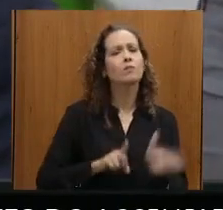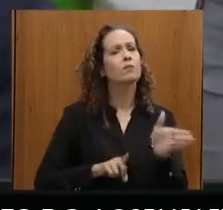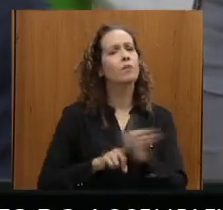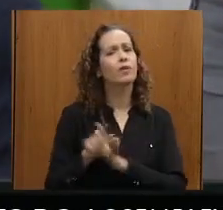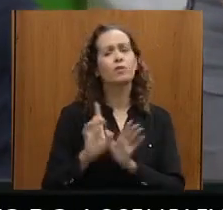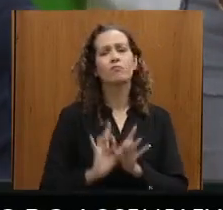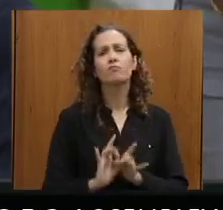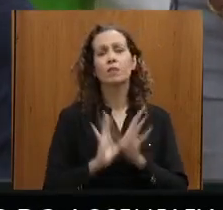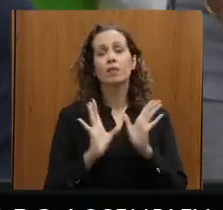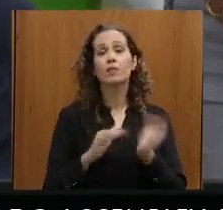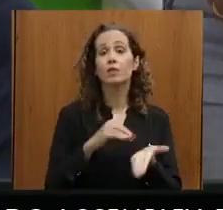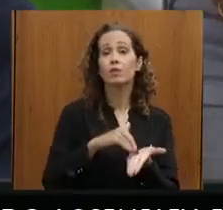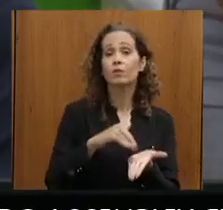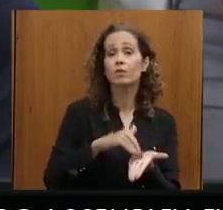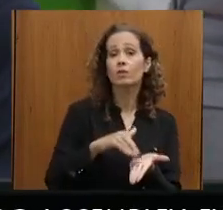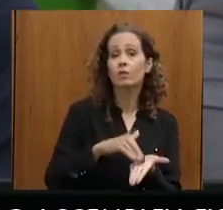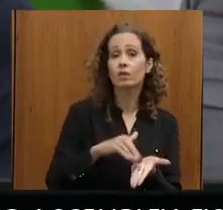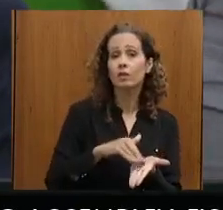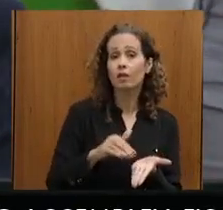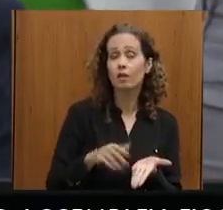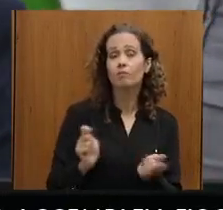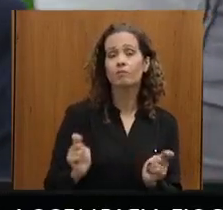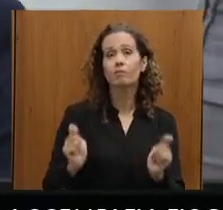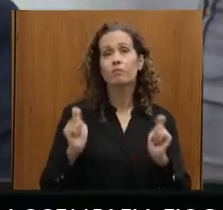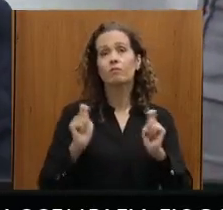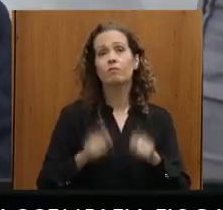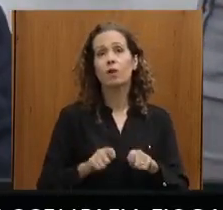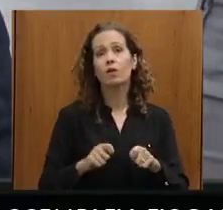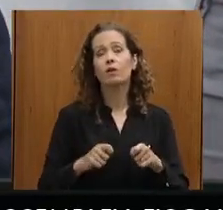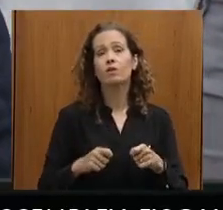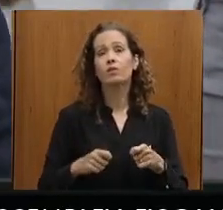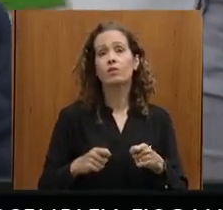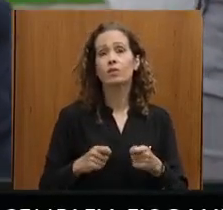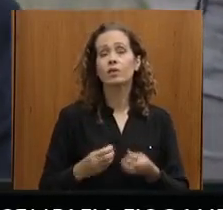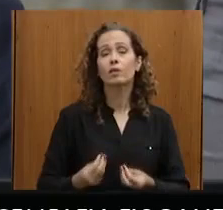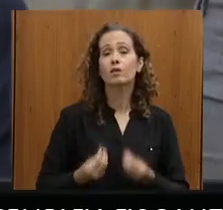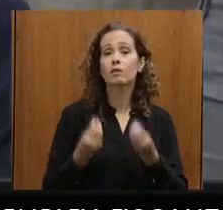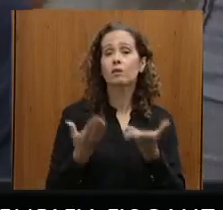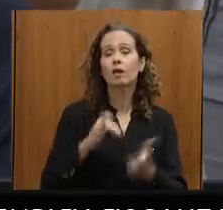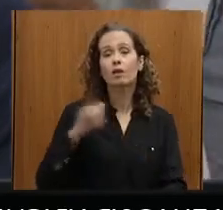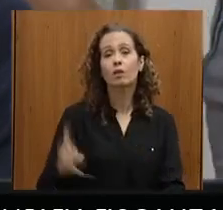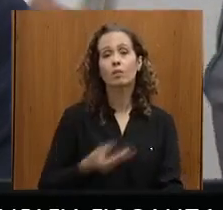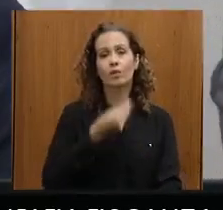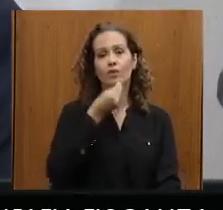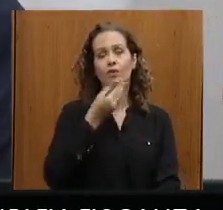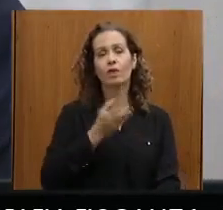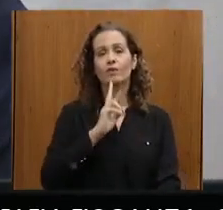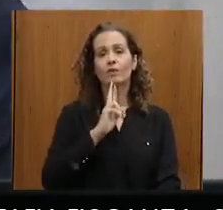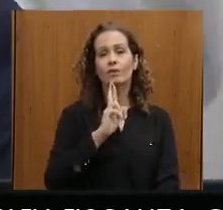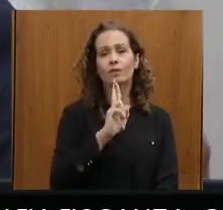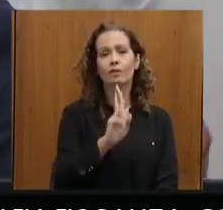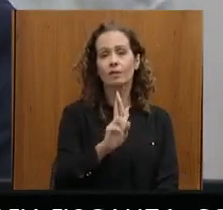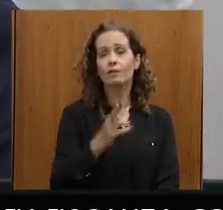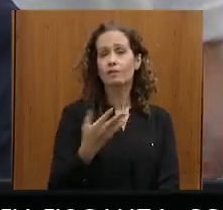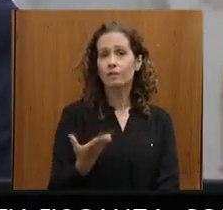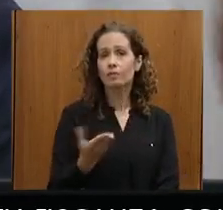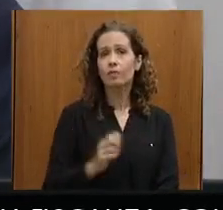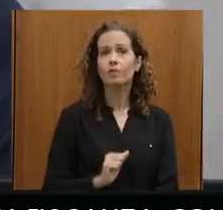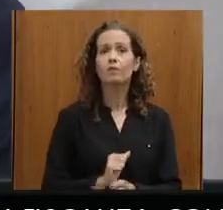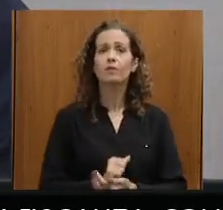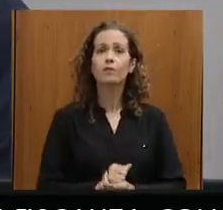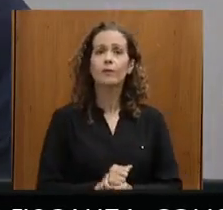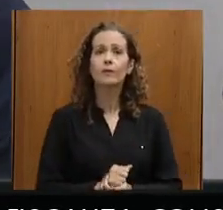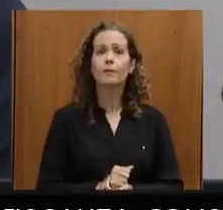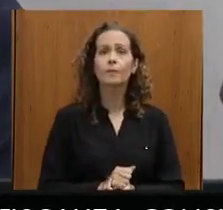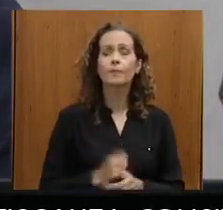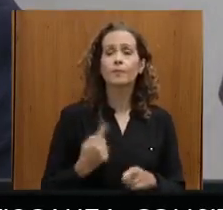e os secretários aqui vão me conceder essa oportunidade de responderem no improviso, que não